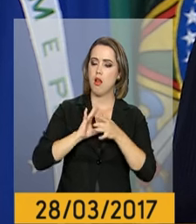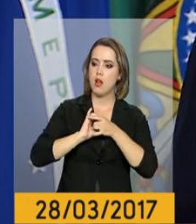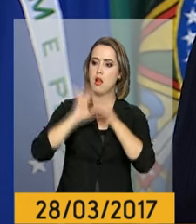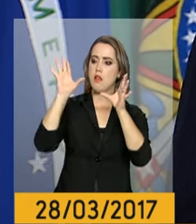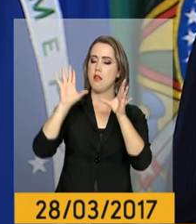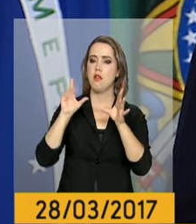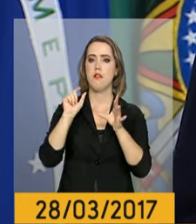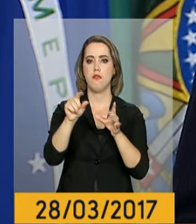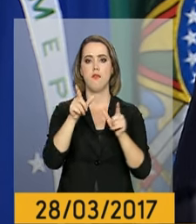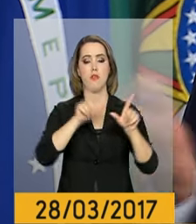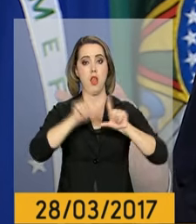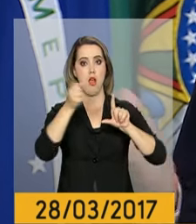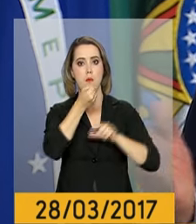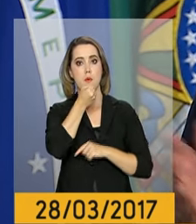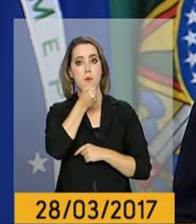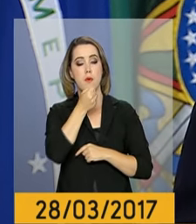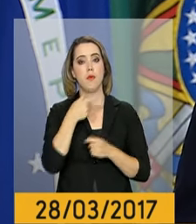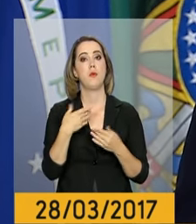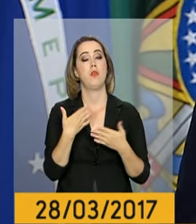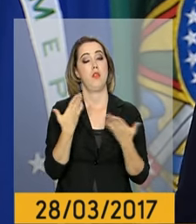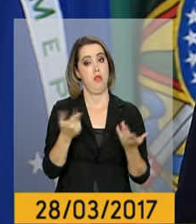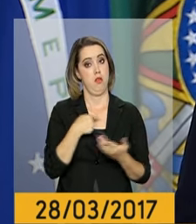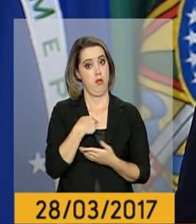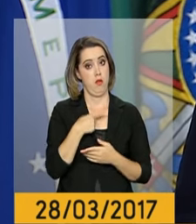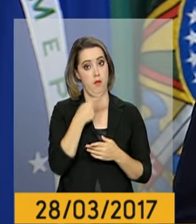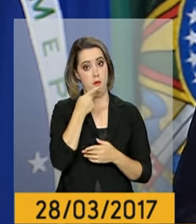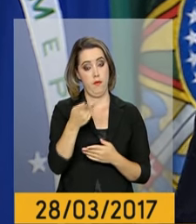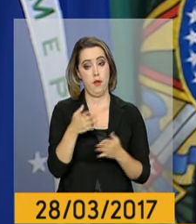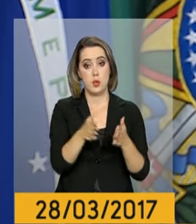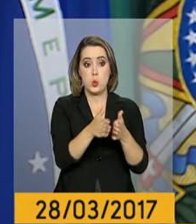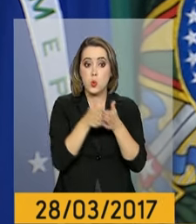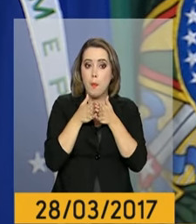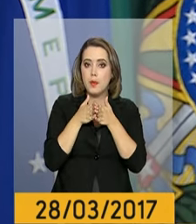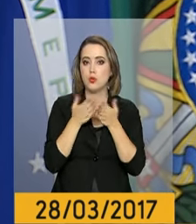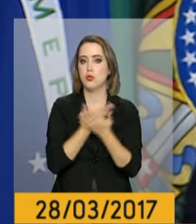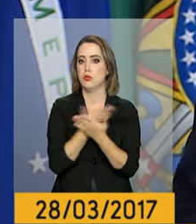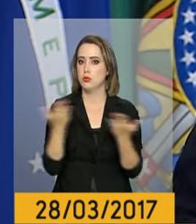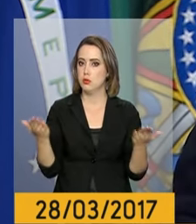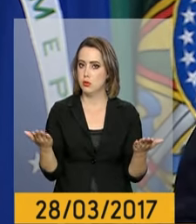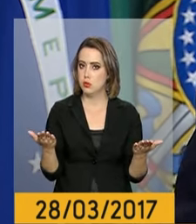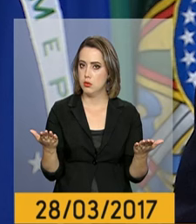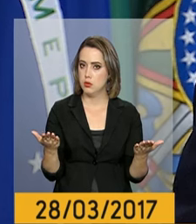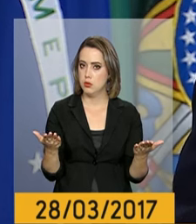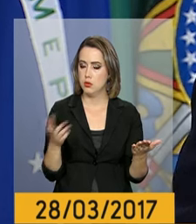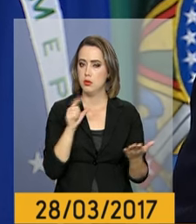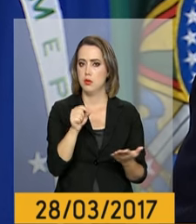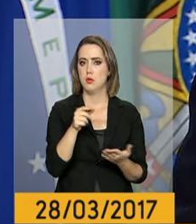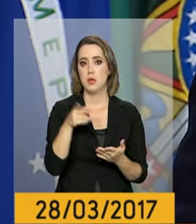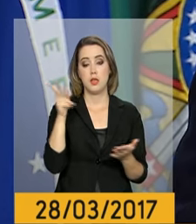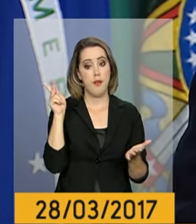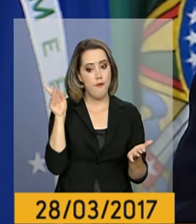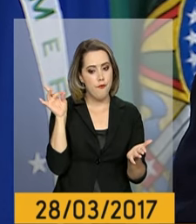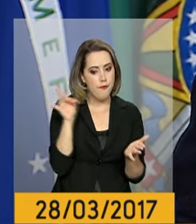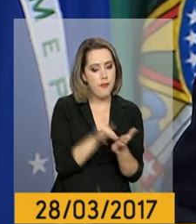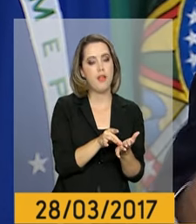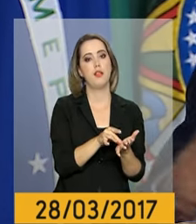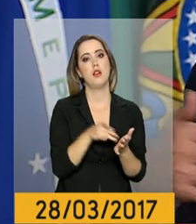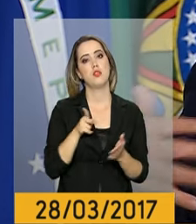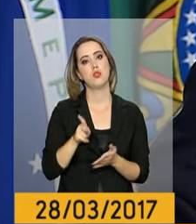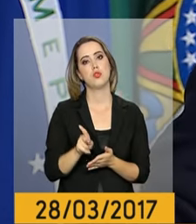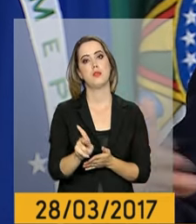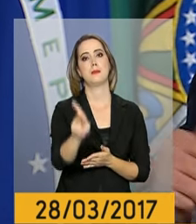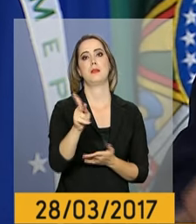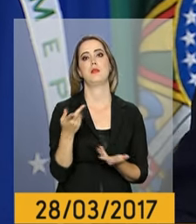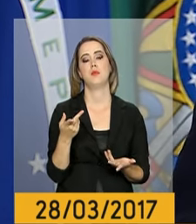comunicação Eu estou fazendo um apelo o apelo para que a realidade dos fatos seja